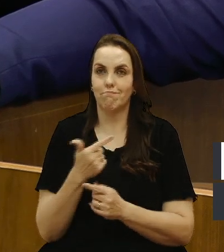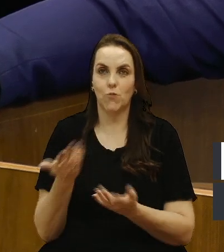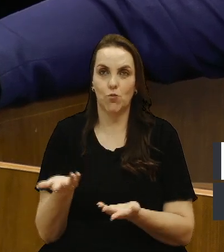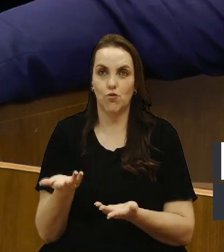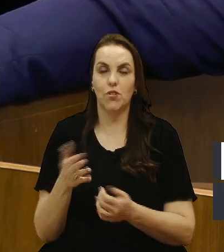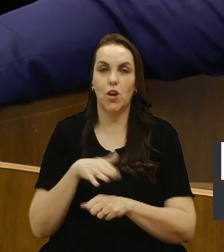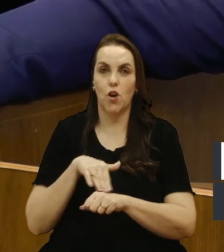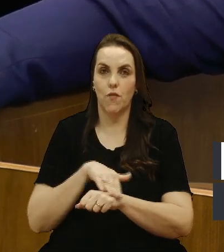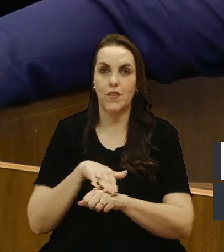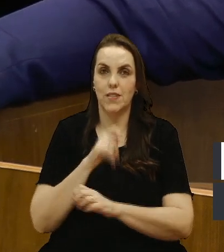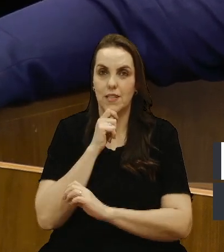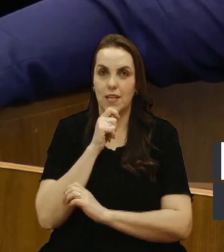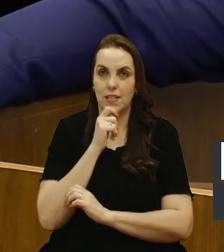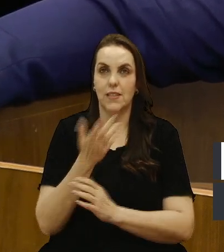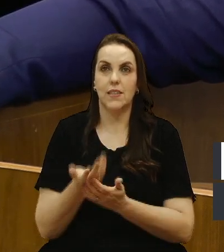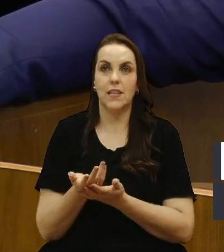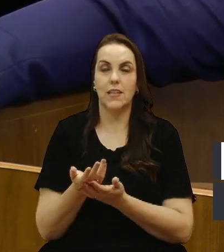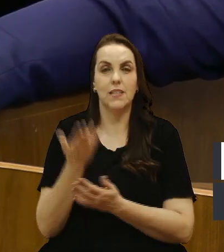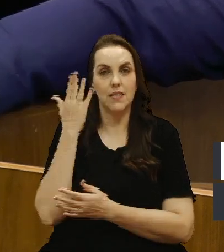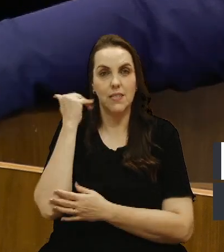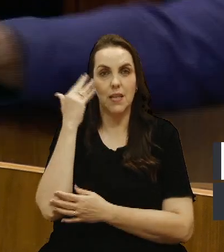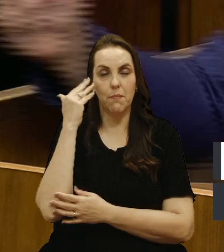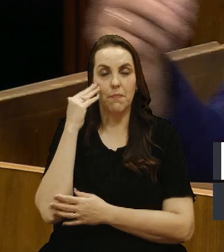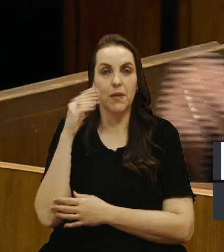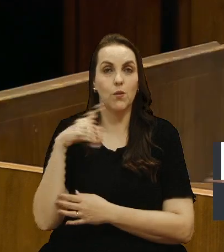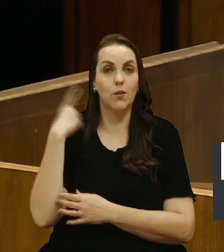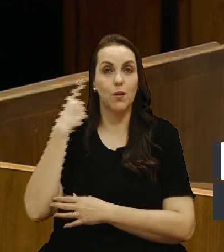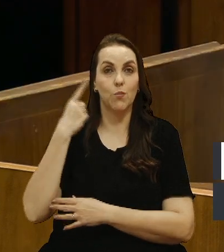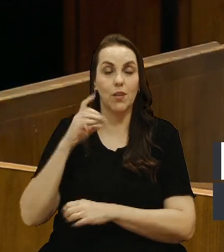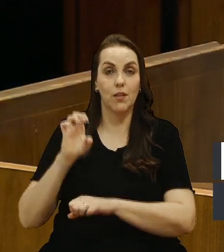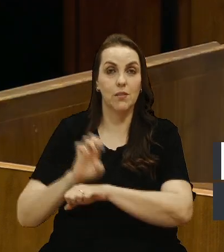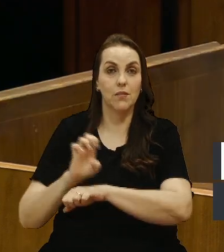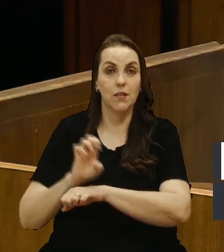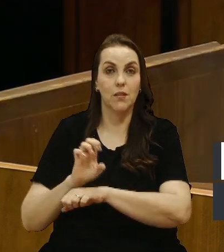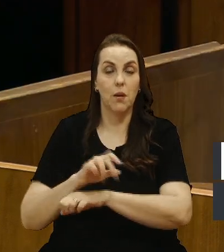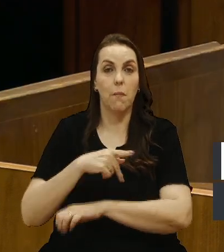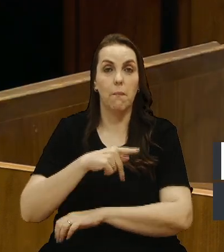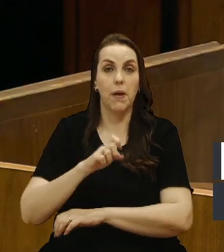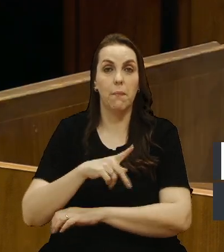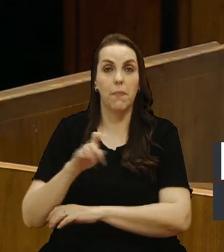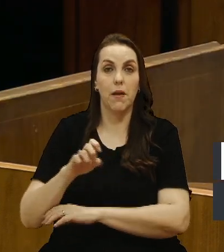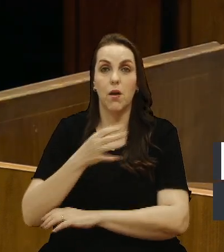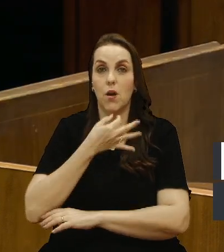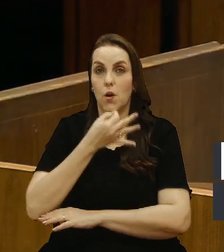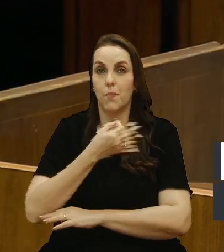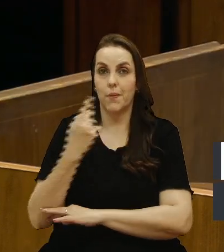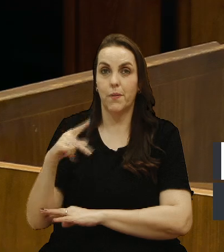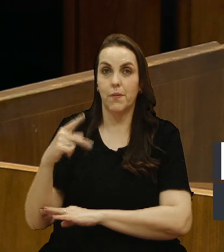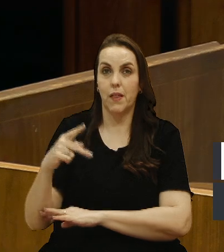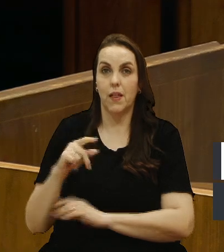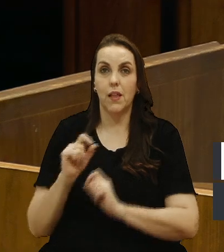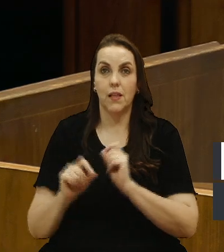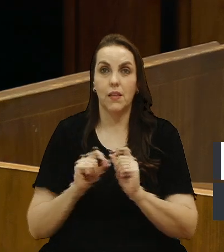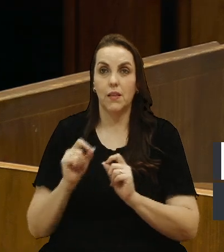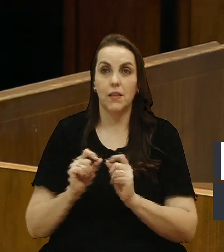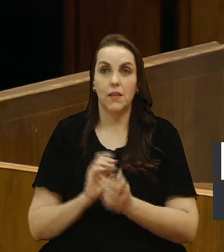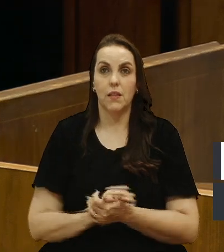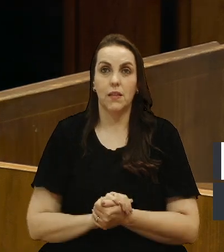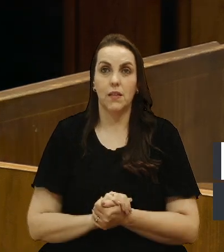tinha conversado, queria saber do deputado estadual Pepe Vargas qual que era a opinião dele sobre